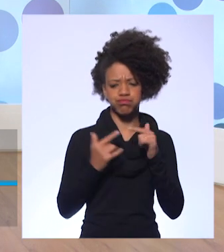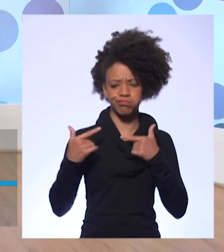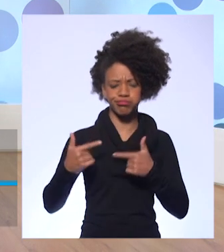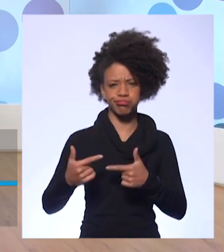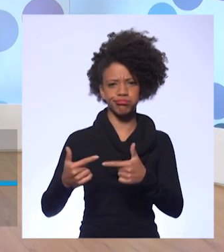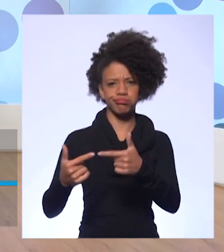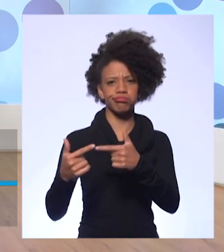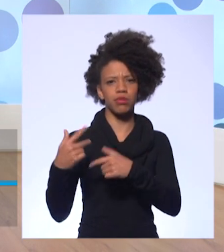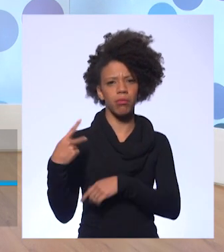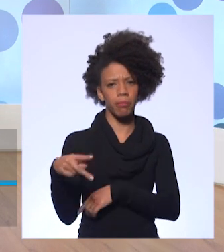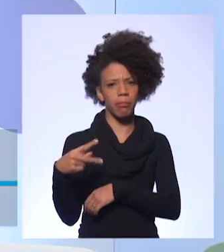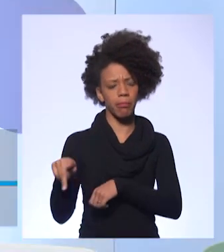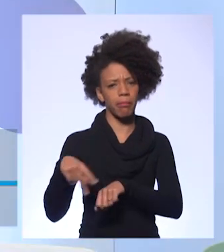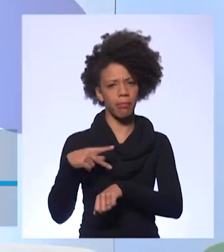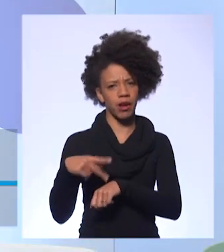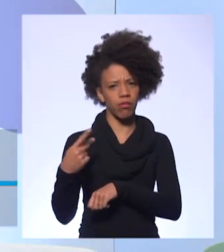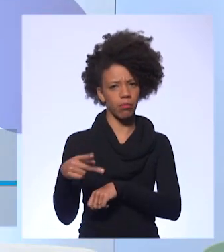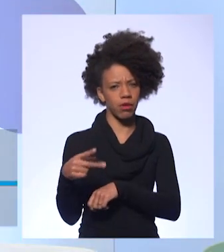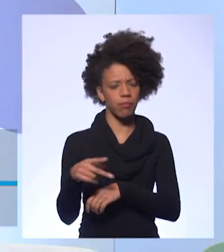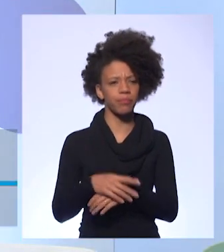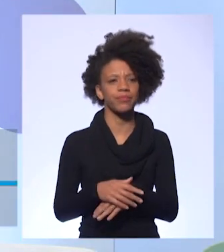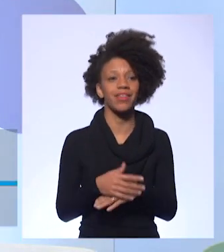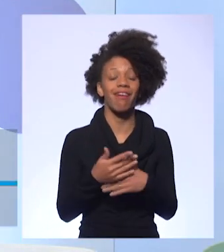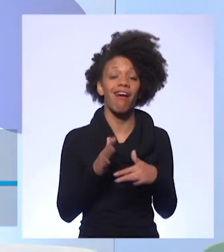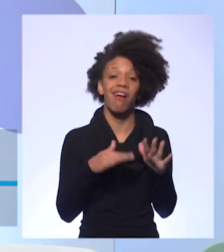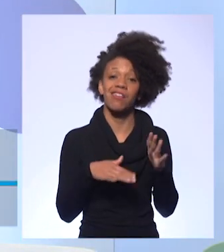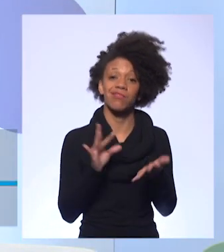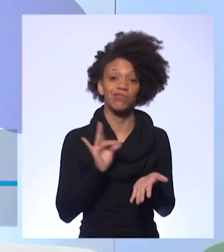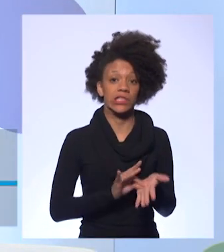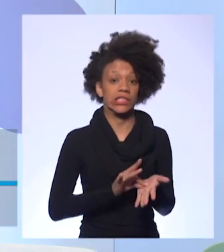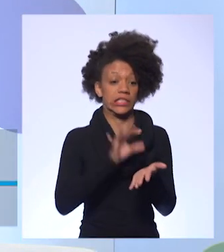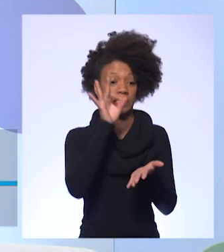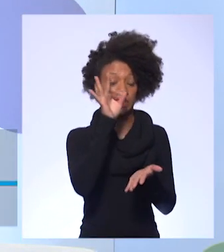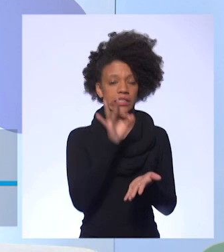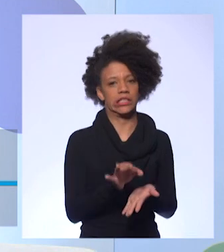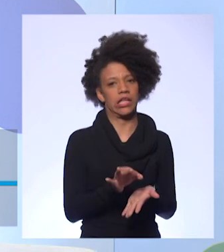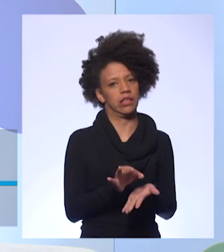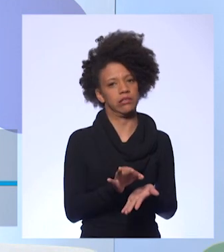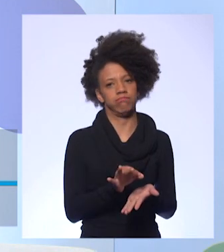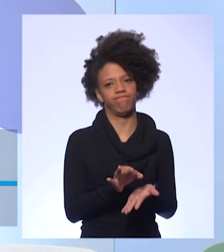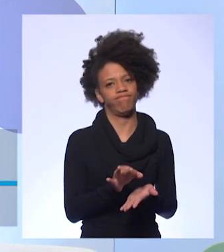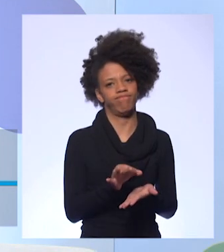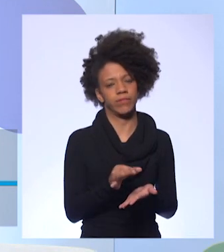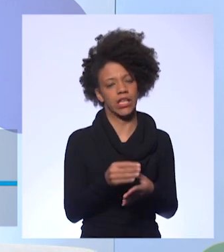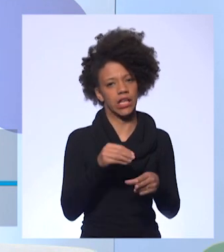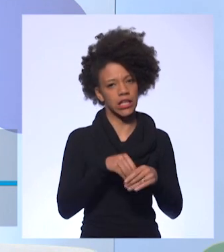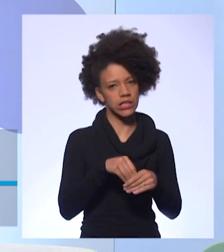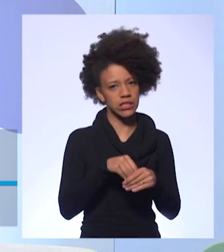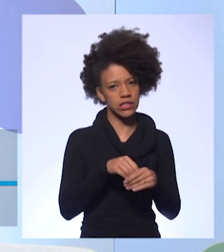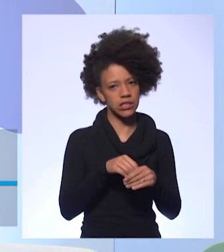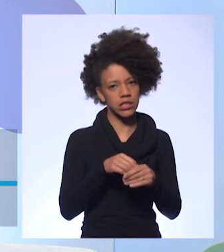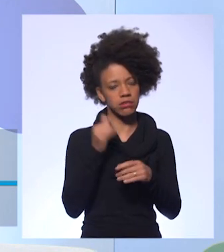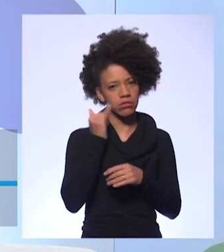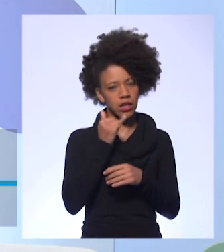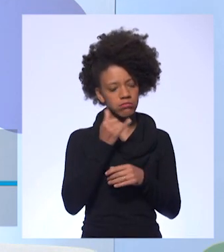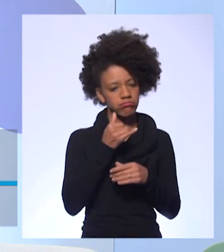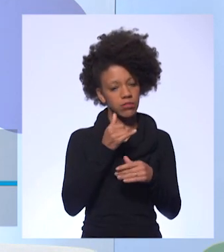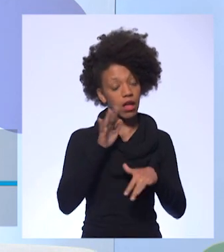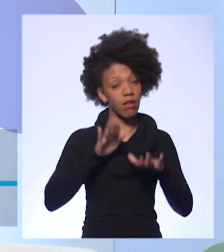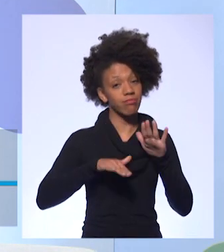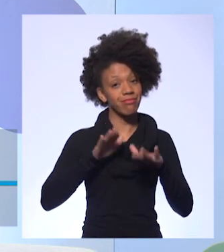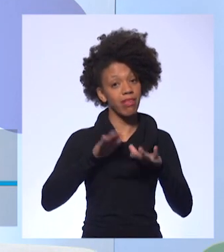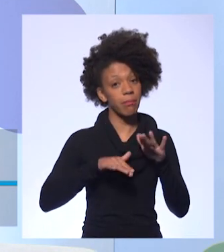tal muitas vezes gente não existe uma verdade absoluta é dentro dessas análises porque vai depender